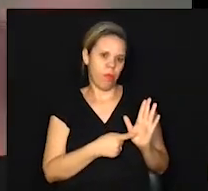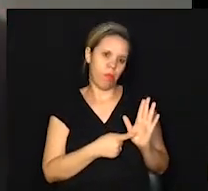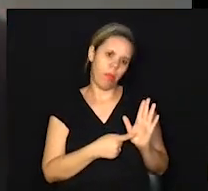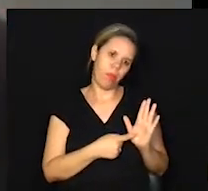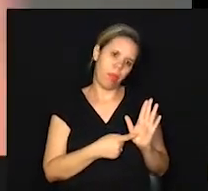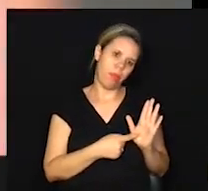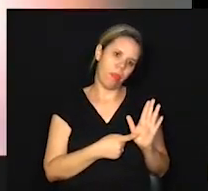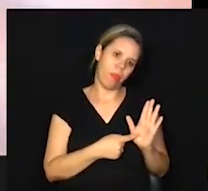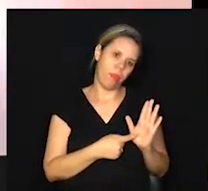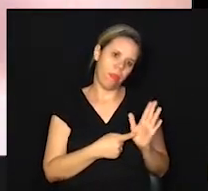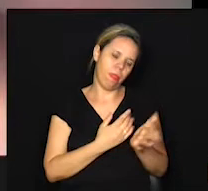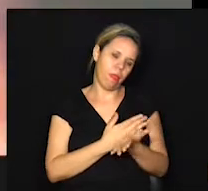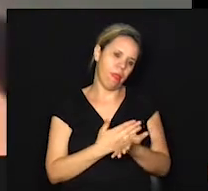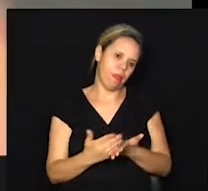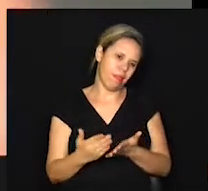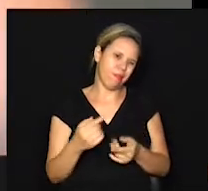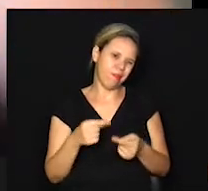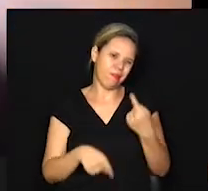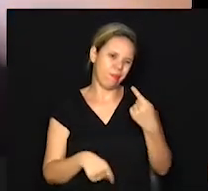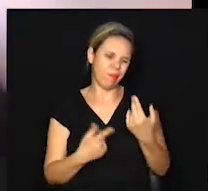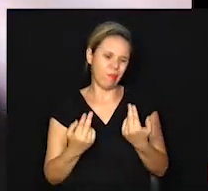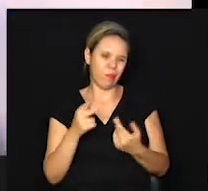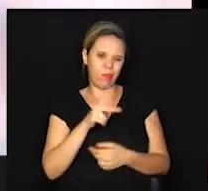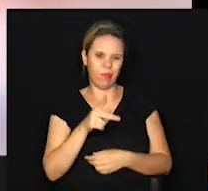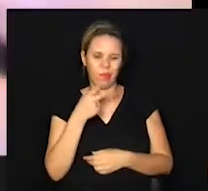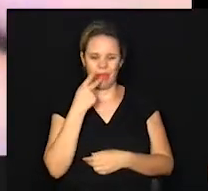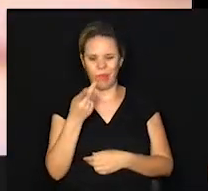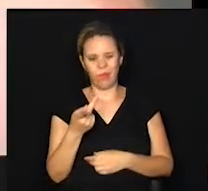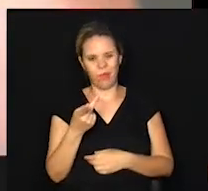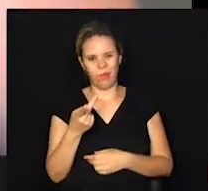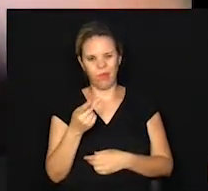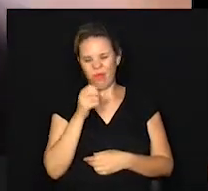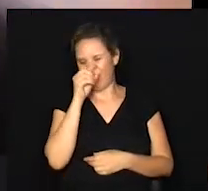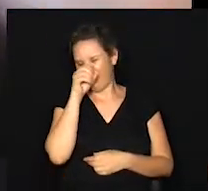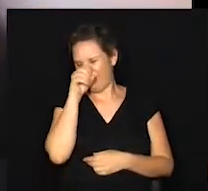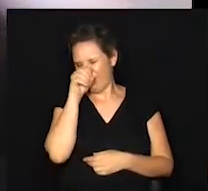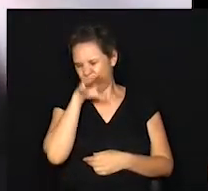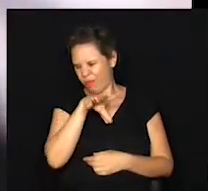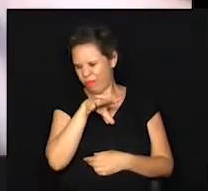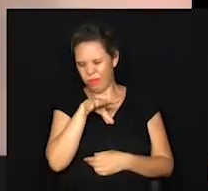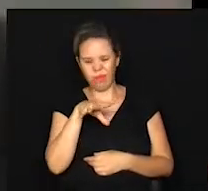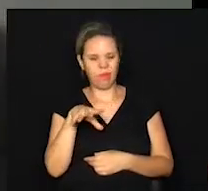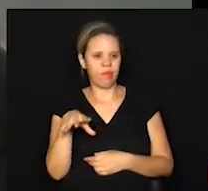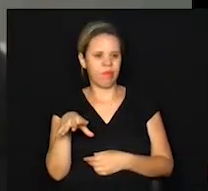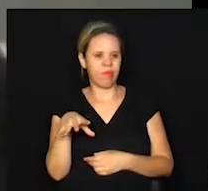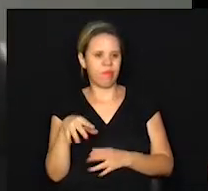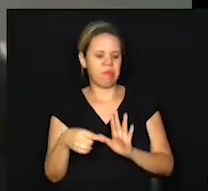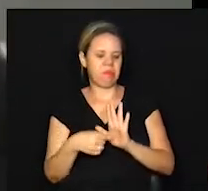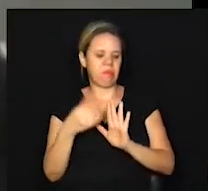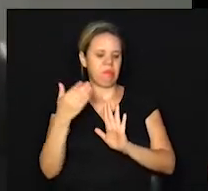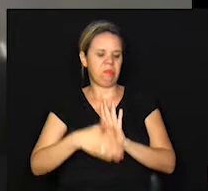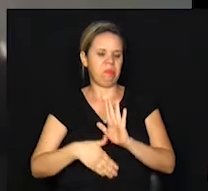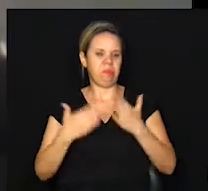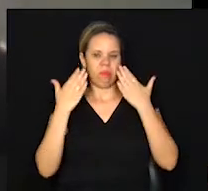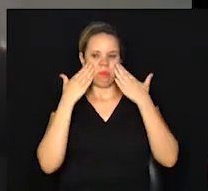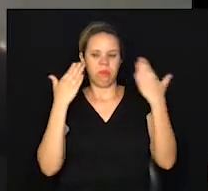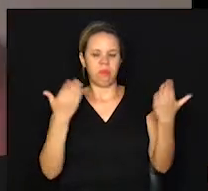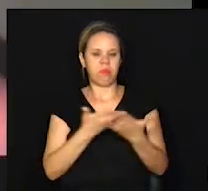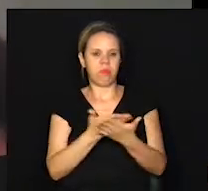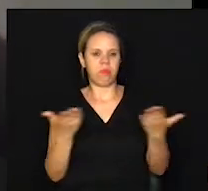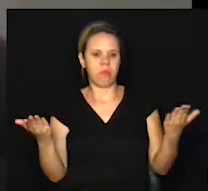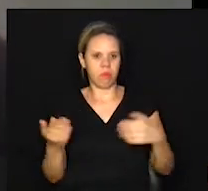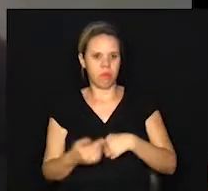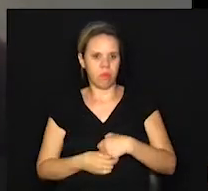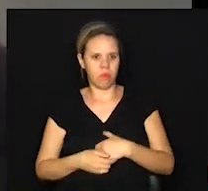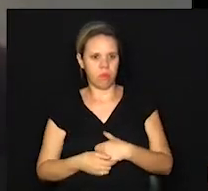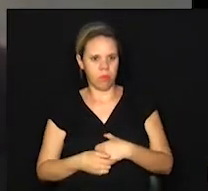e de como isso foi desabonador e como esse professor se referiu de uma maneira grosseira e como isso expôs ela diante de todos. Qual